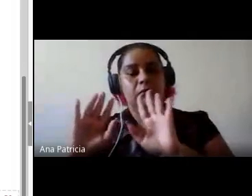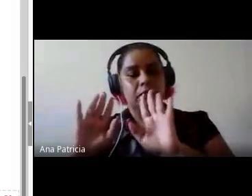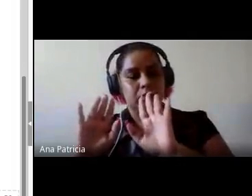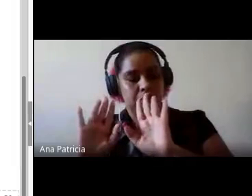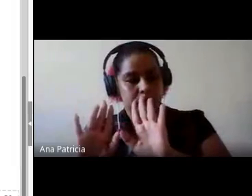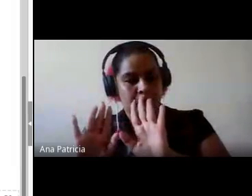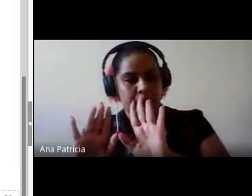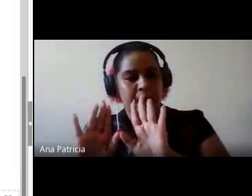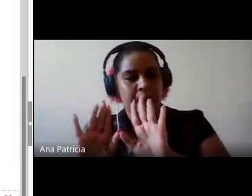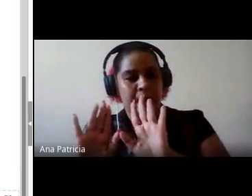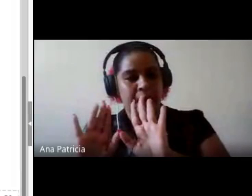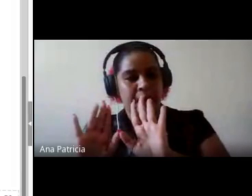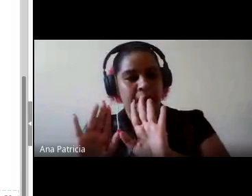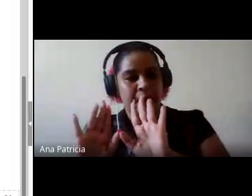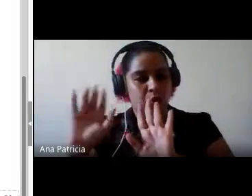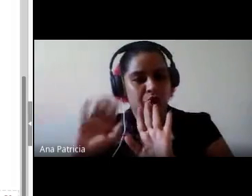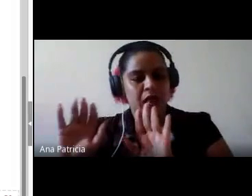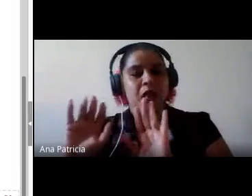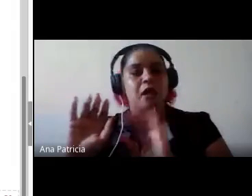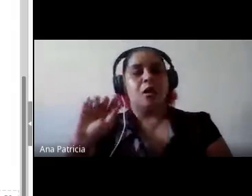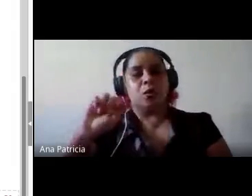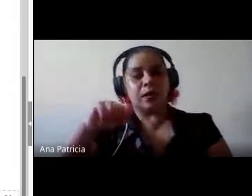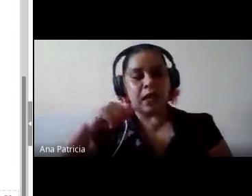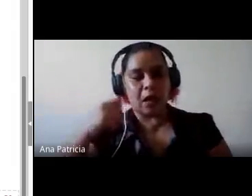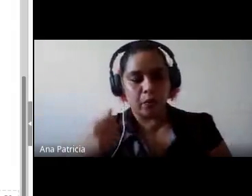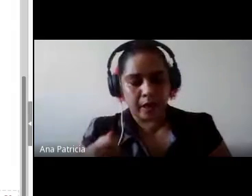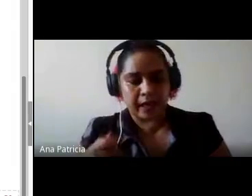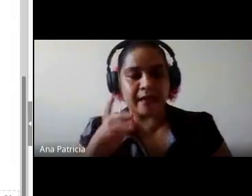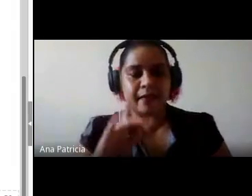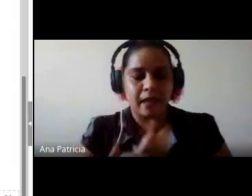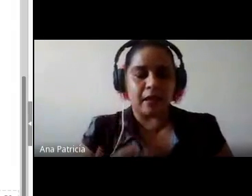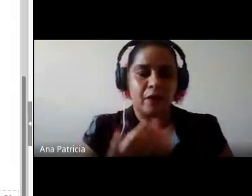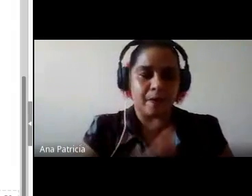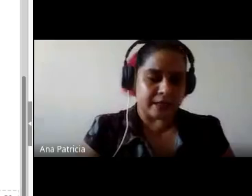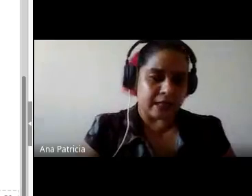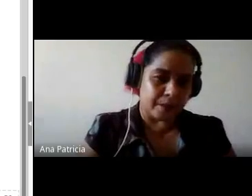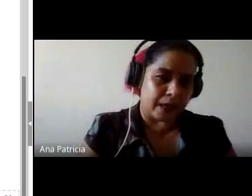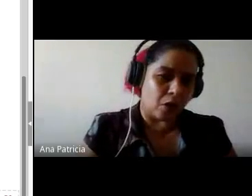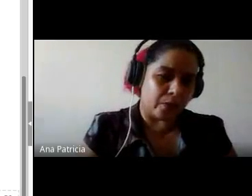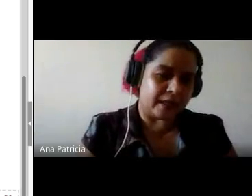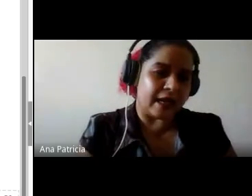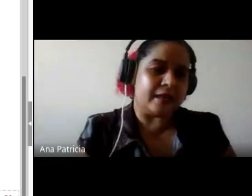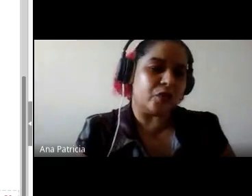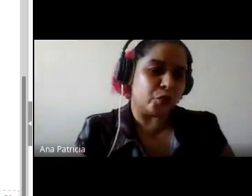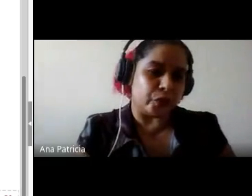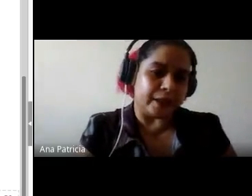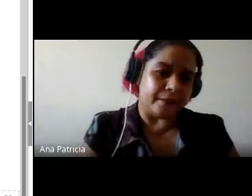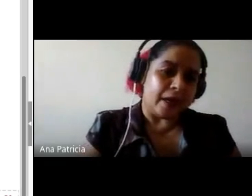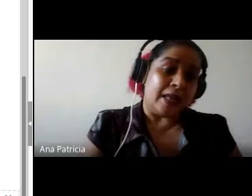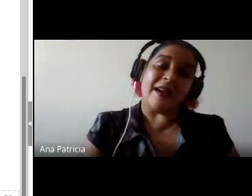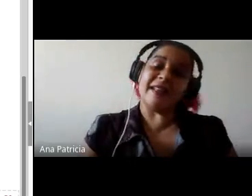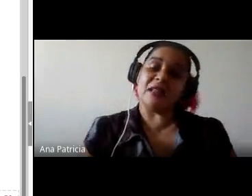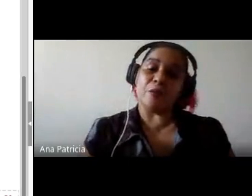sinal, tá ok? O nome usa da filologia. O sinal é quem foi batizado pela comunidade